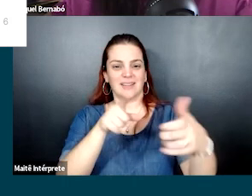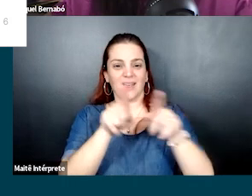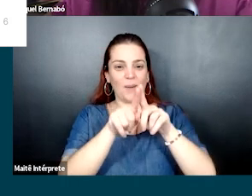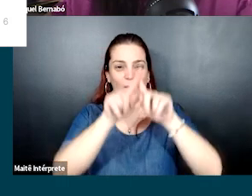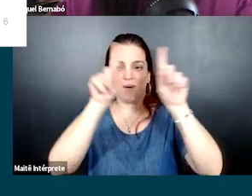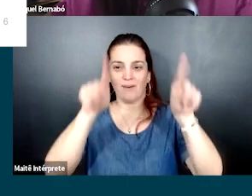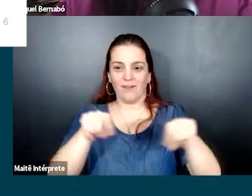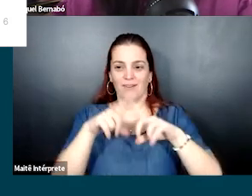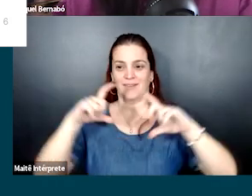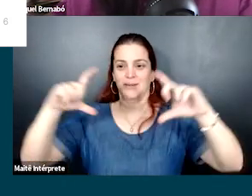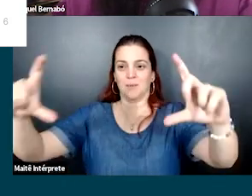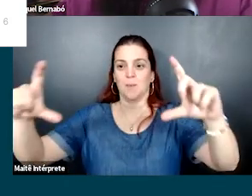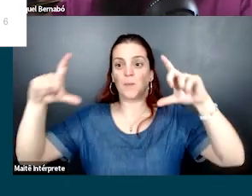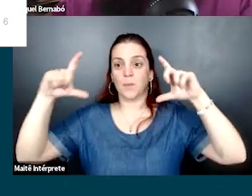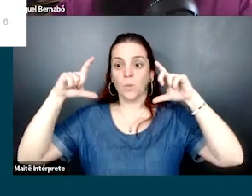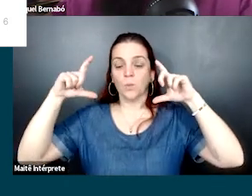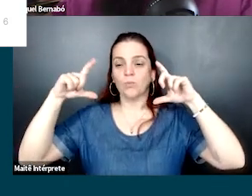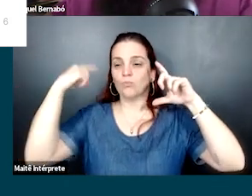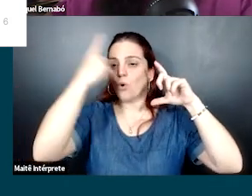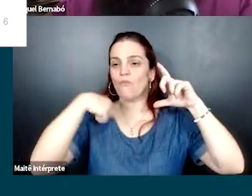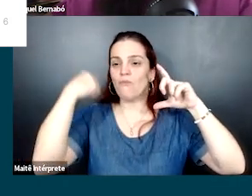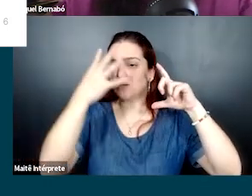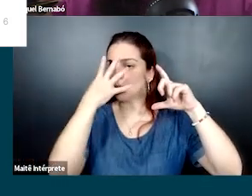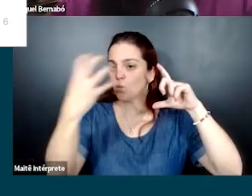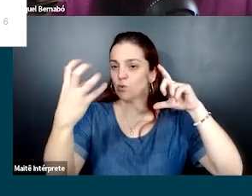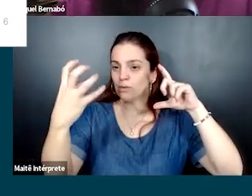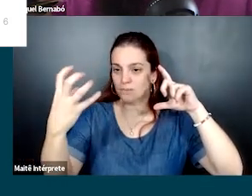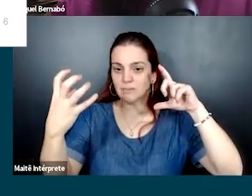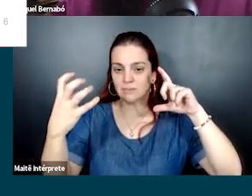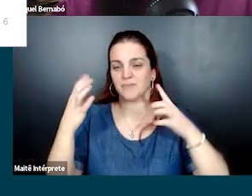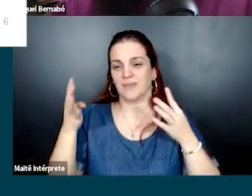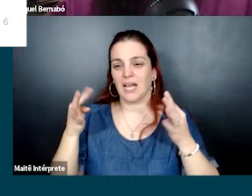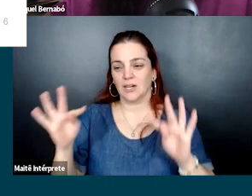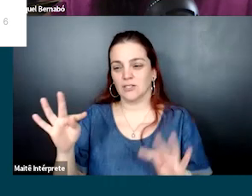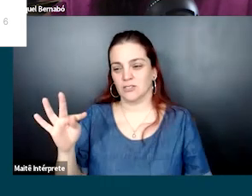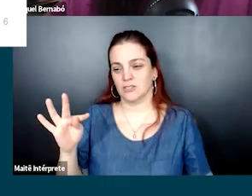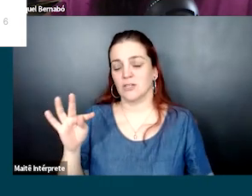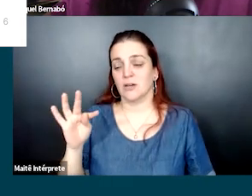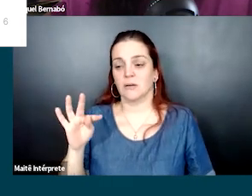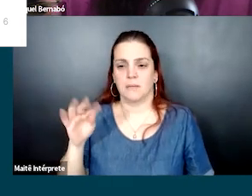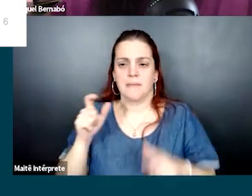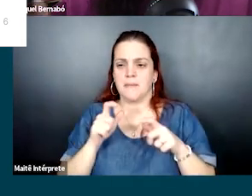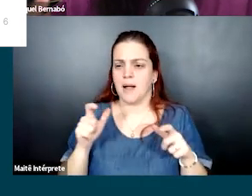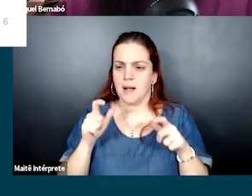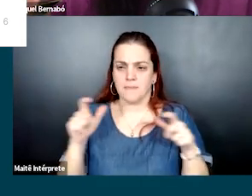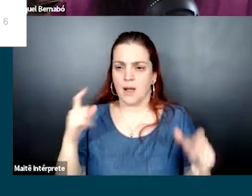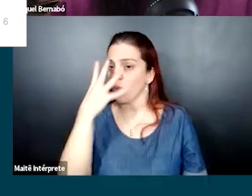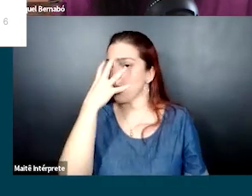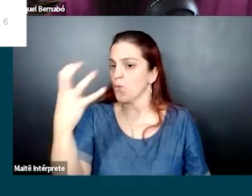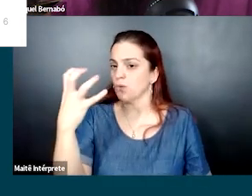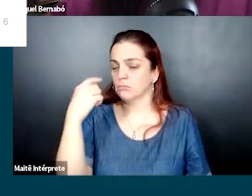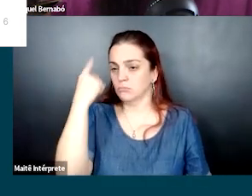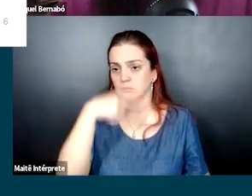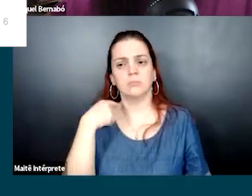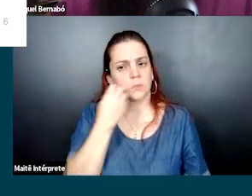cadastro parecido com esse que está na imagem, né, que usa ali uma tecnologia de reconhecimento facial. É uma tecnologia que está cada vez